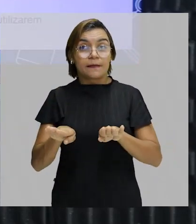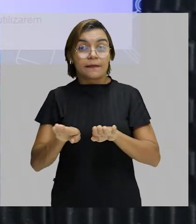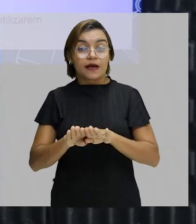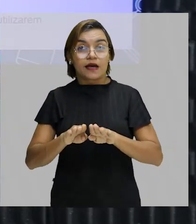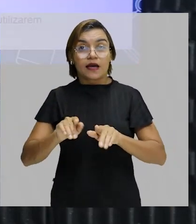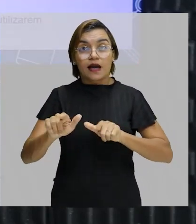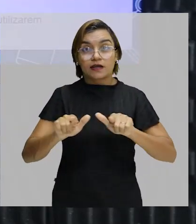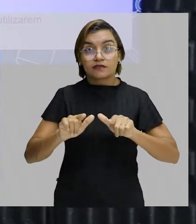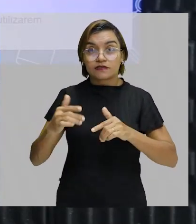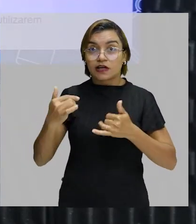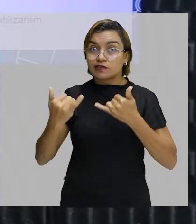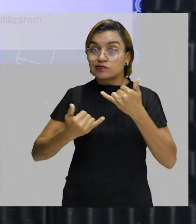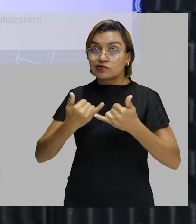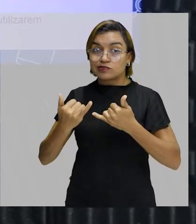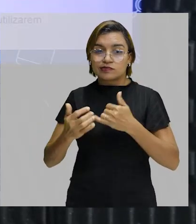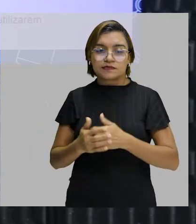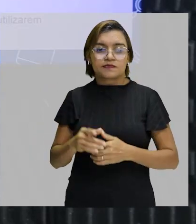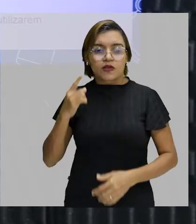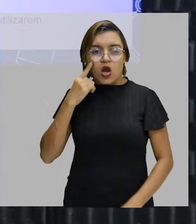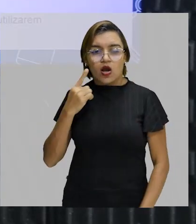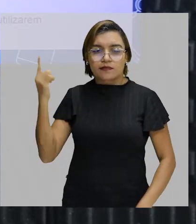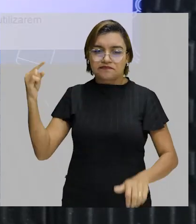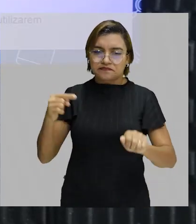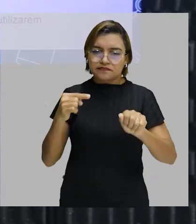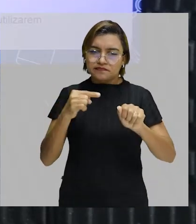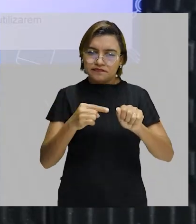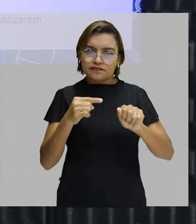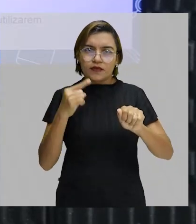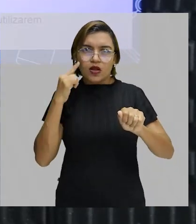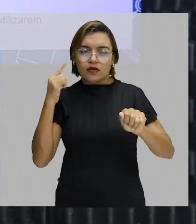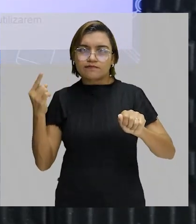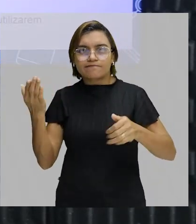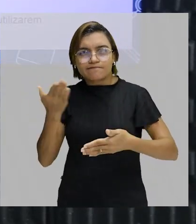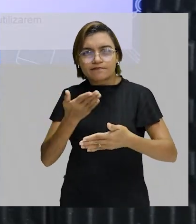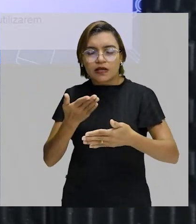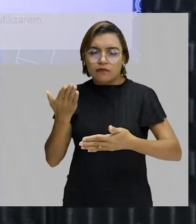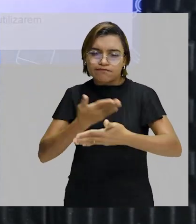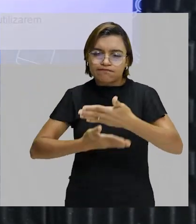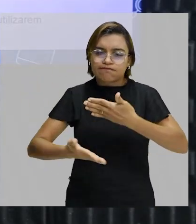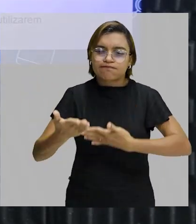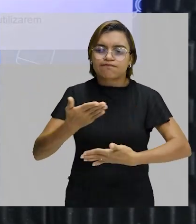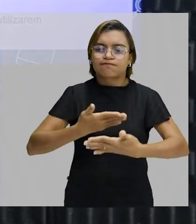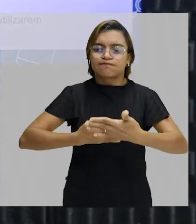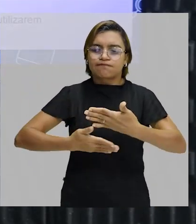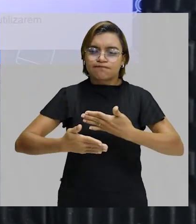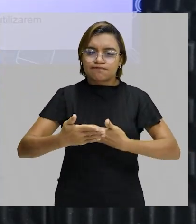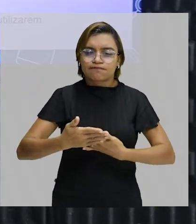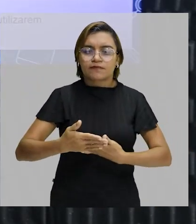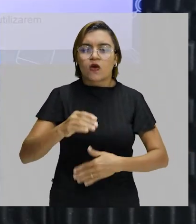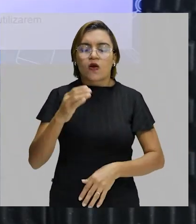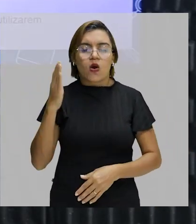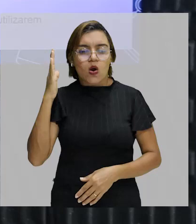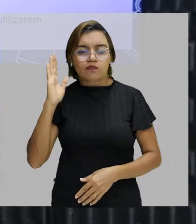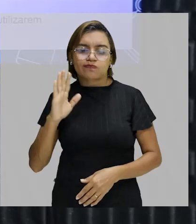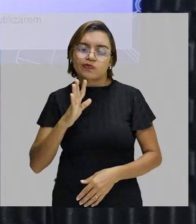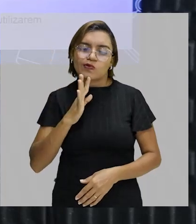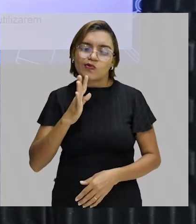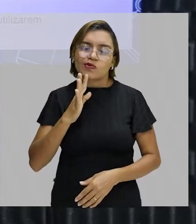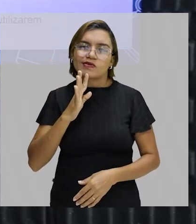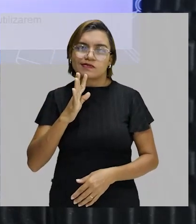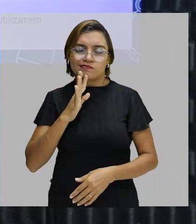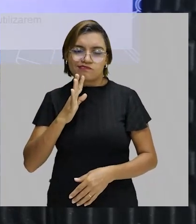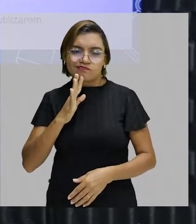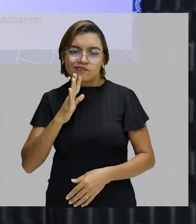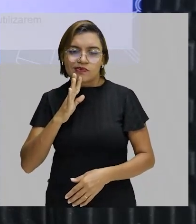que, letra A, promovem a interação, o conhecimento de diferentes ritmos e permitem